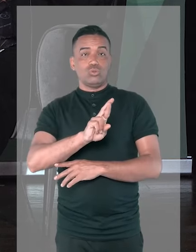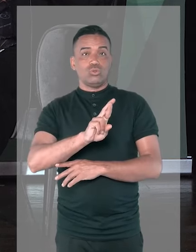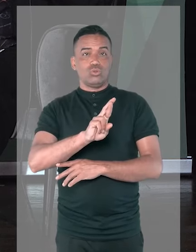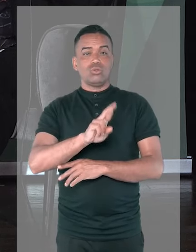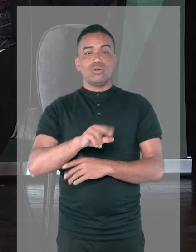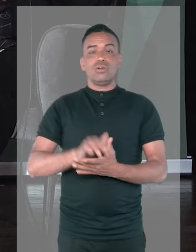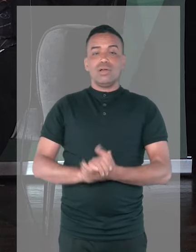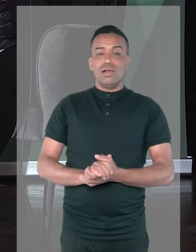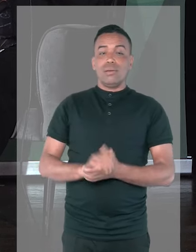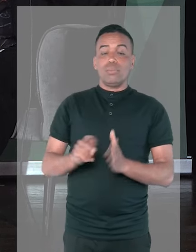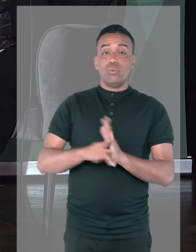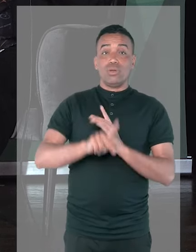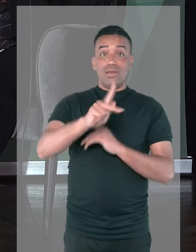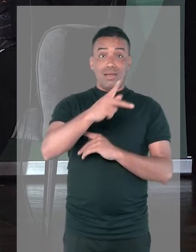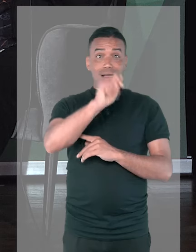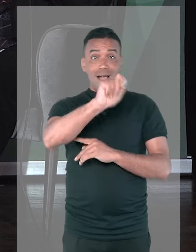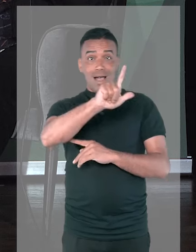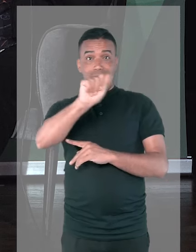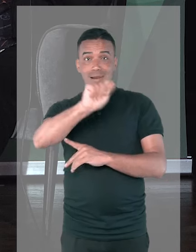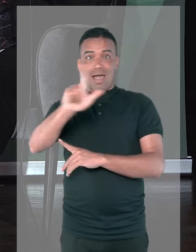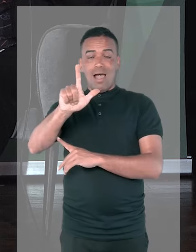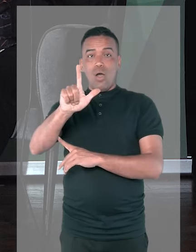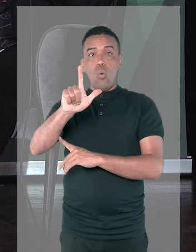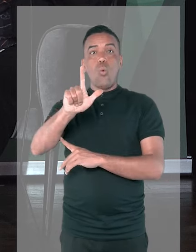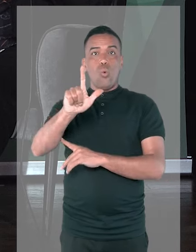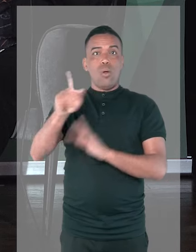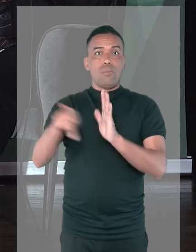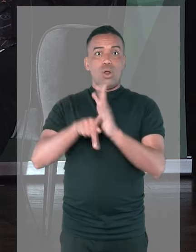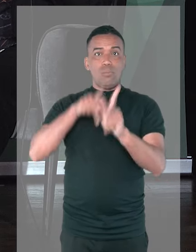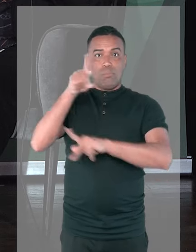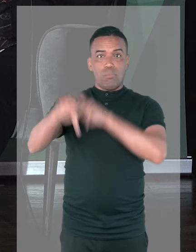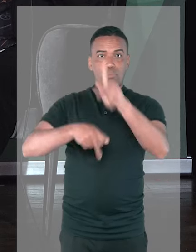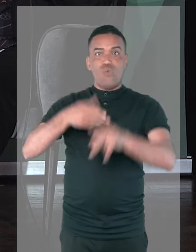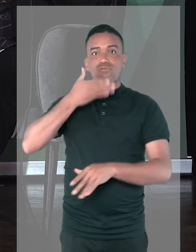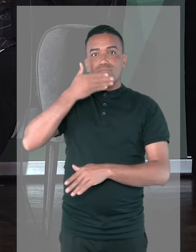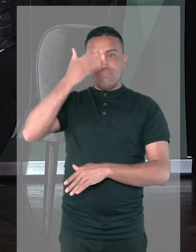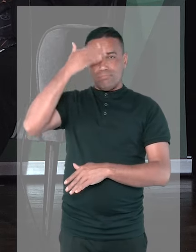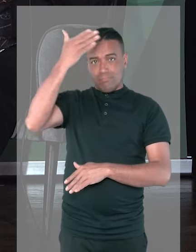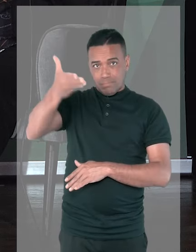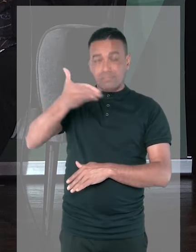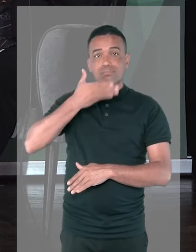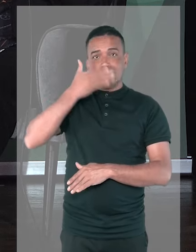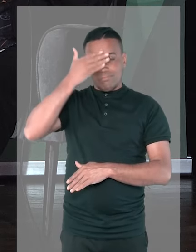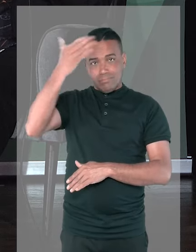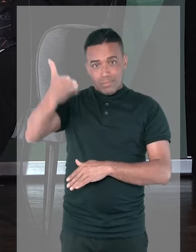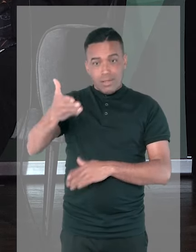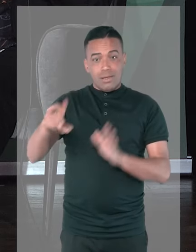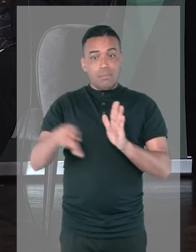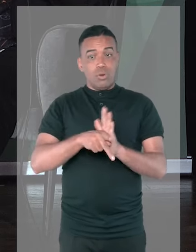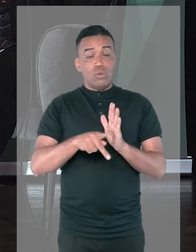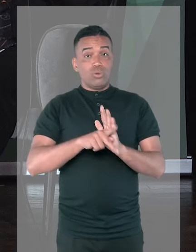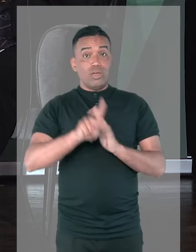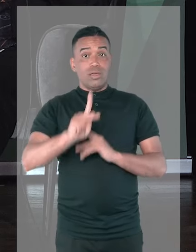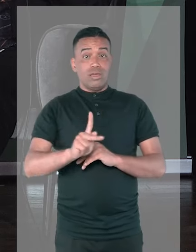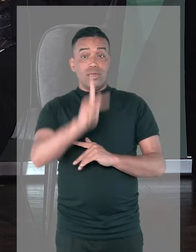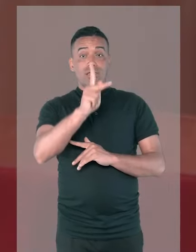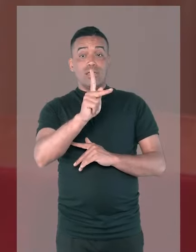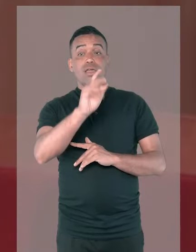halal, que é dedicado ao mercado islâmico, muçulmano, e o abate kosher, que é dedicado ao mercado kosher,